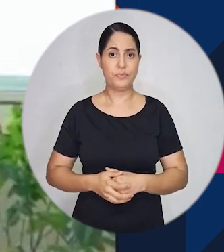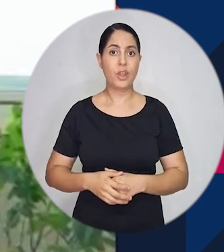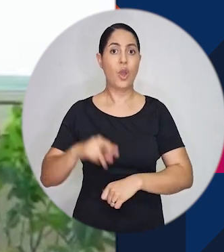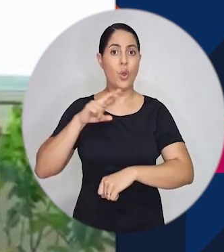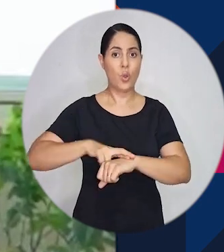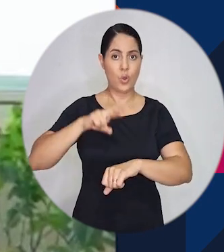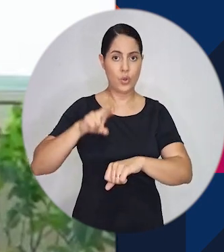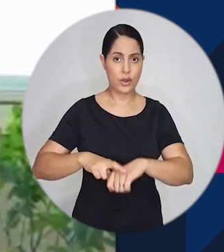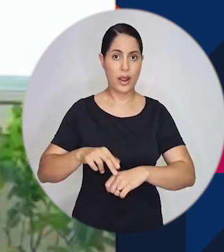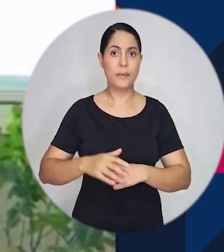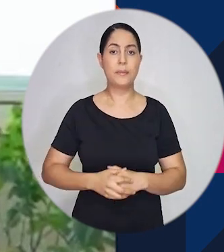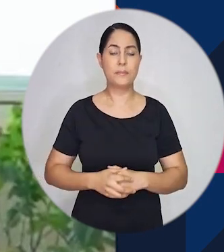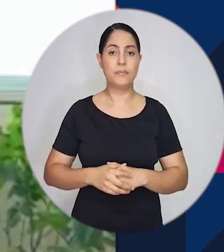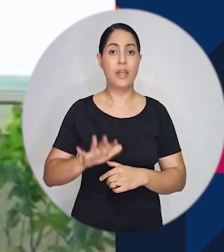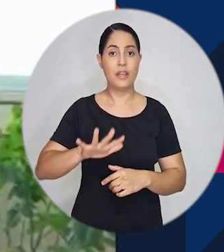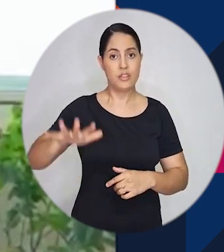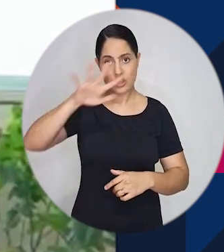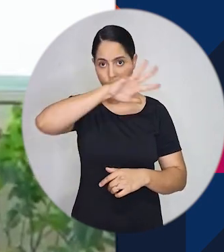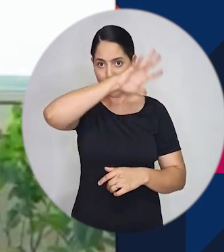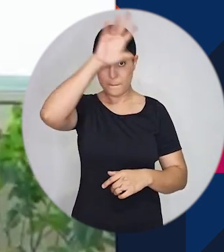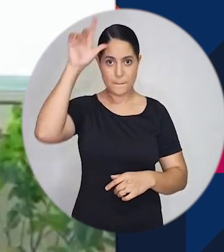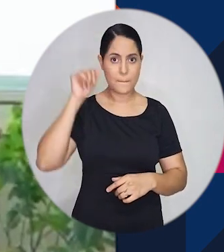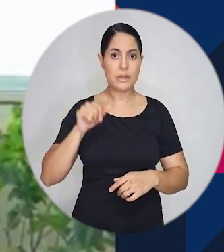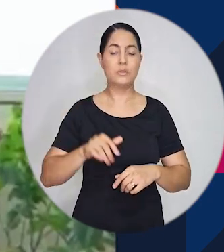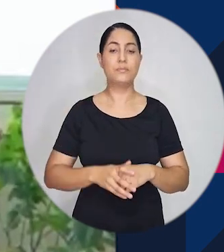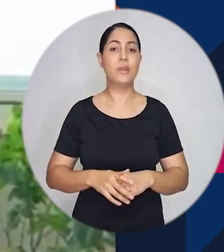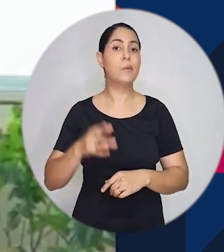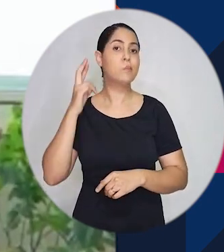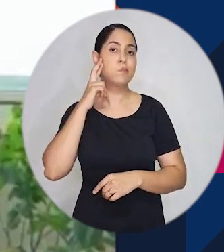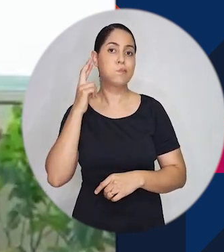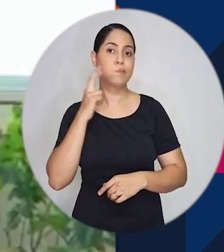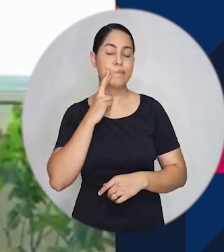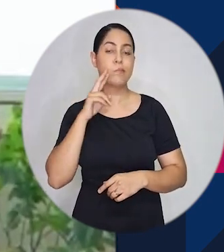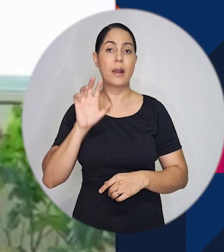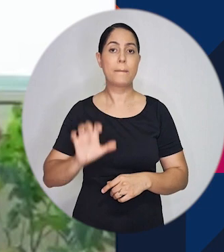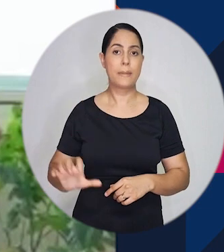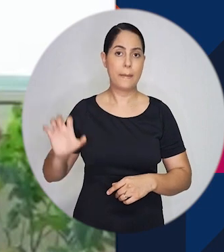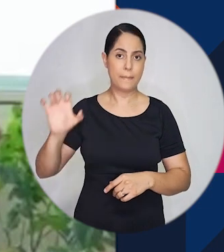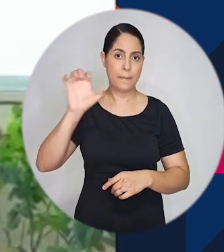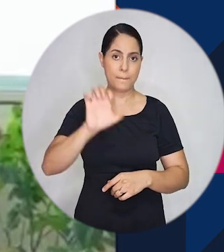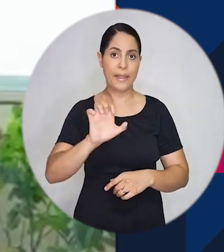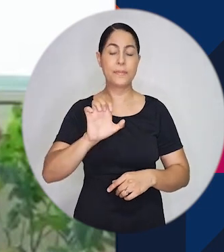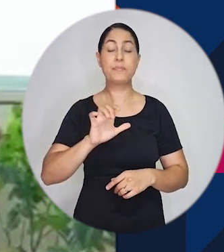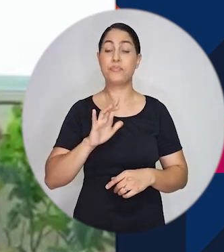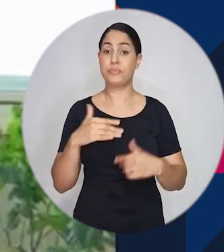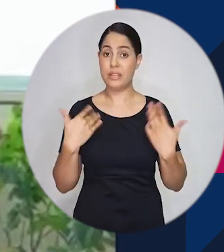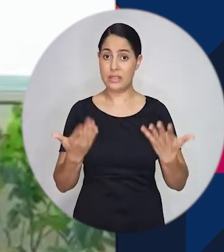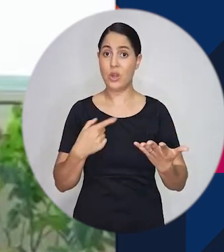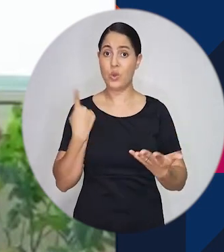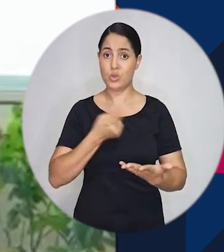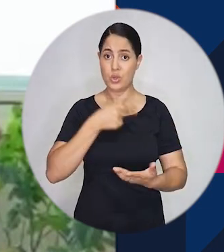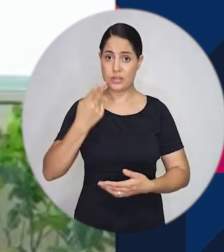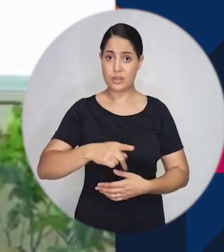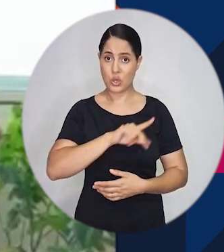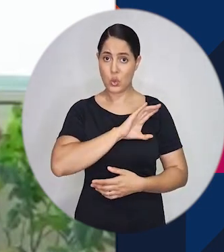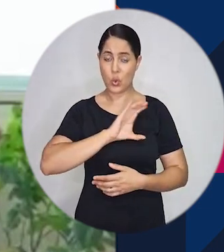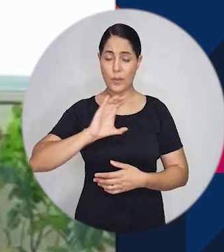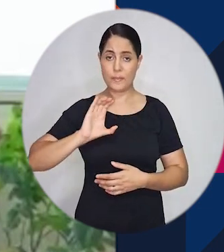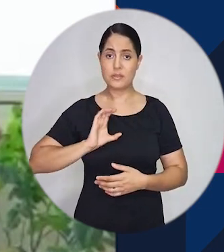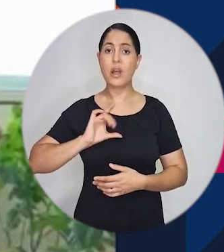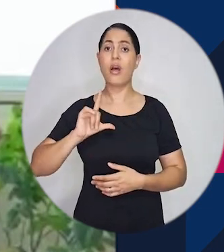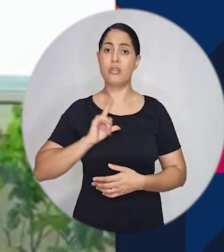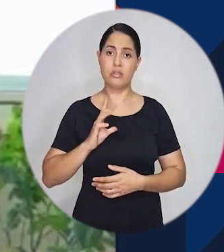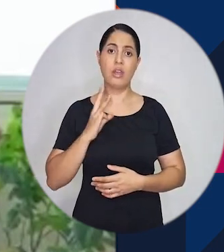de Roraima, o estado do Amazonas e o estado de Rondônia. Inclusive, essa comissão ela conta